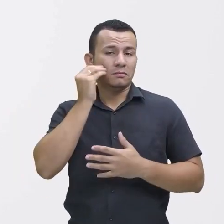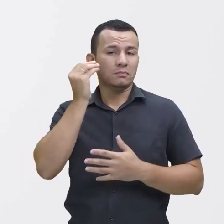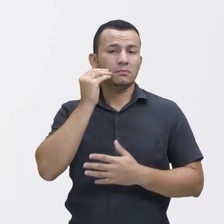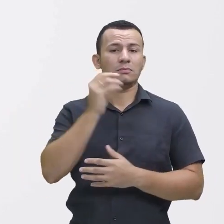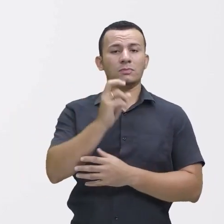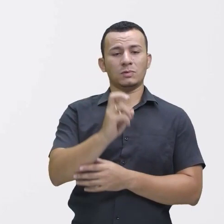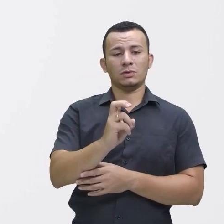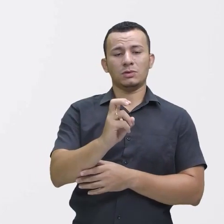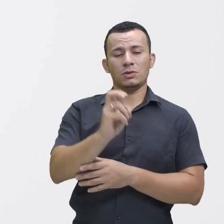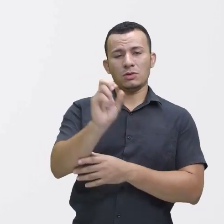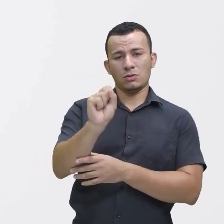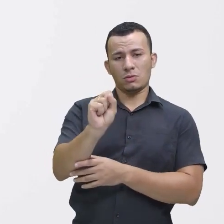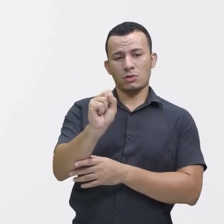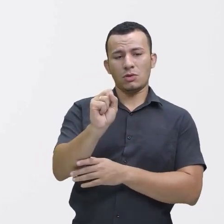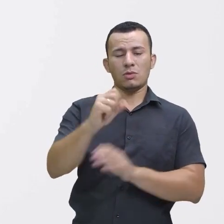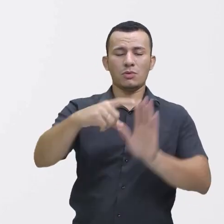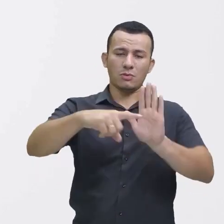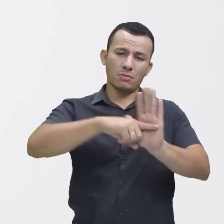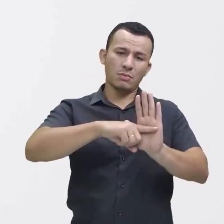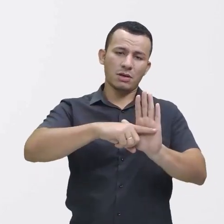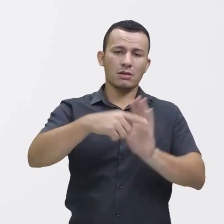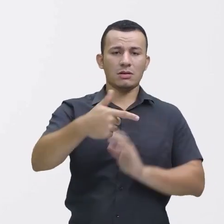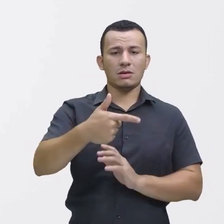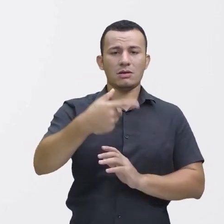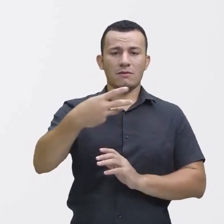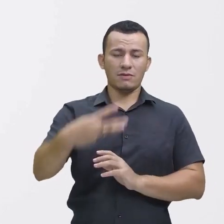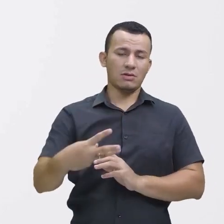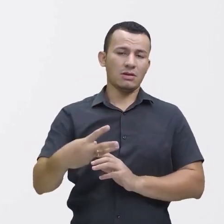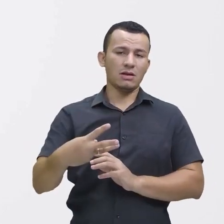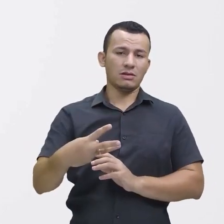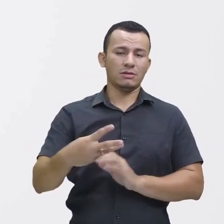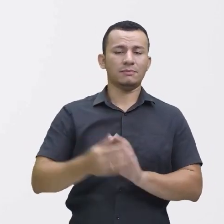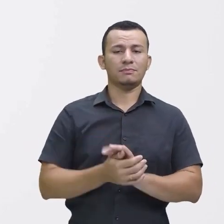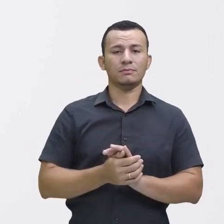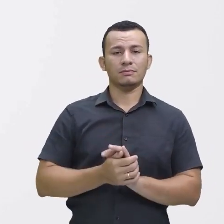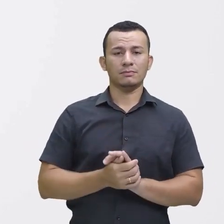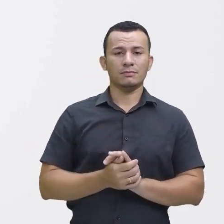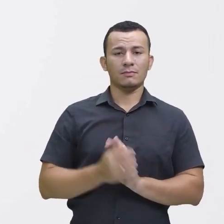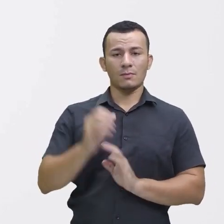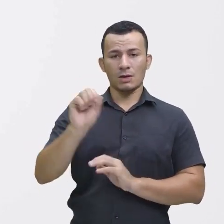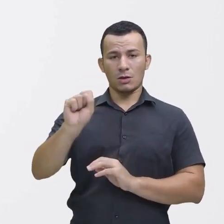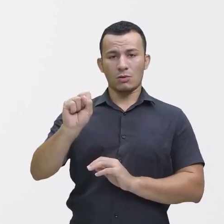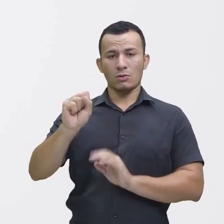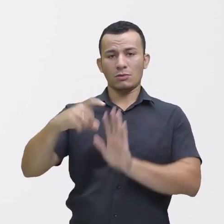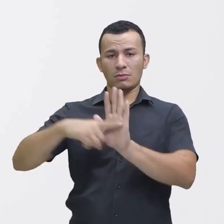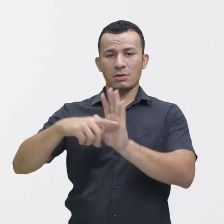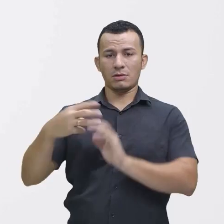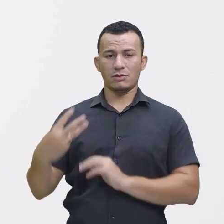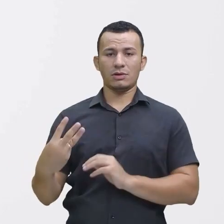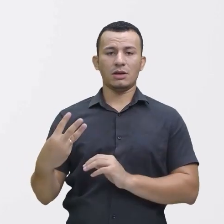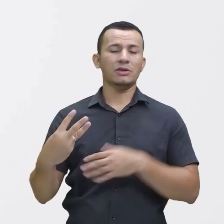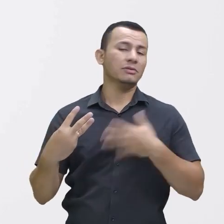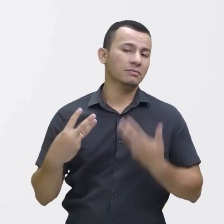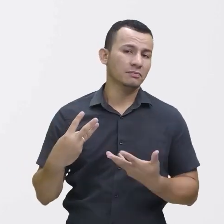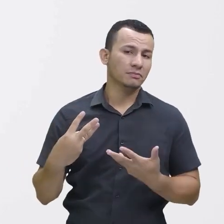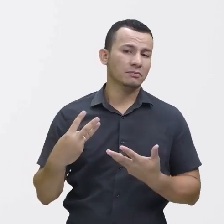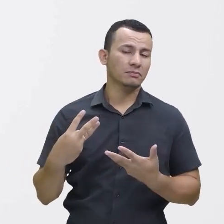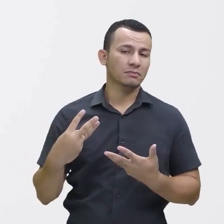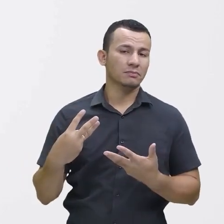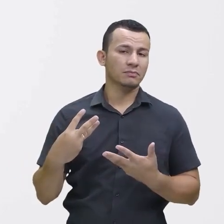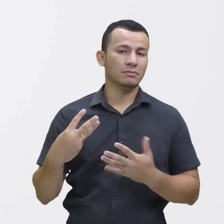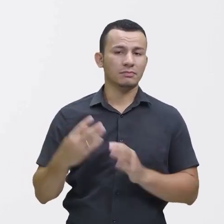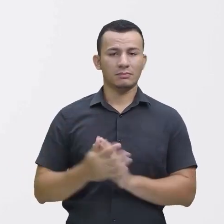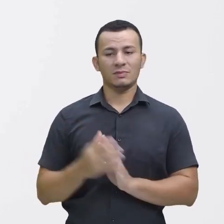vai ser o que vai para o balão. Vai subtrair? Então vamos lá. 8 menos 3. Quanto? 8 menos